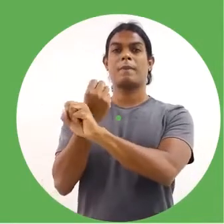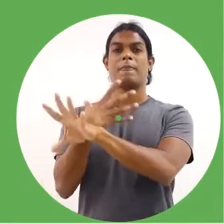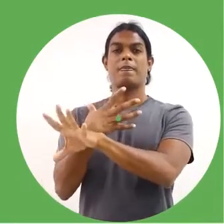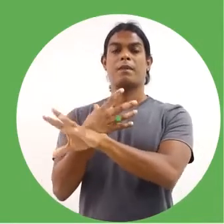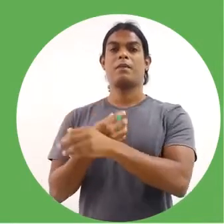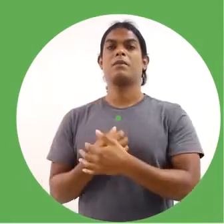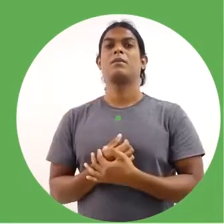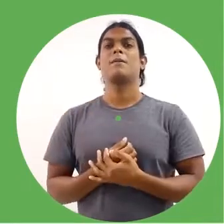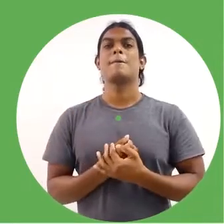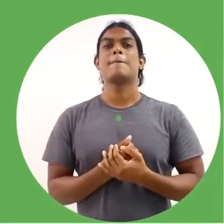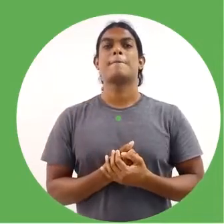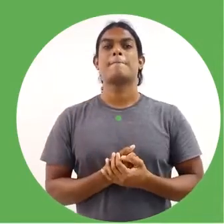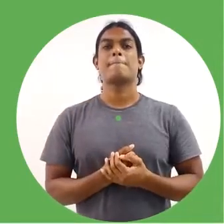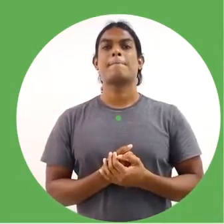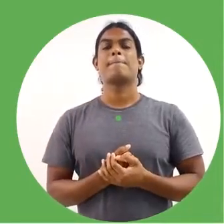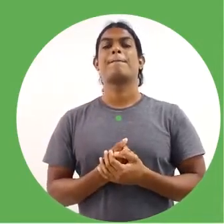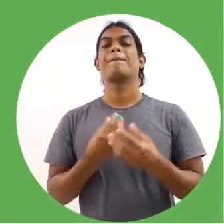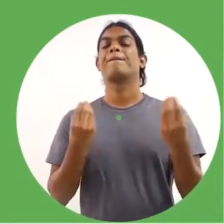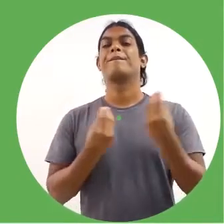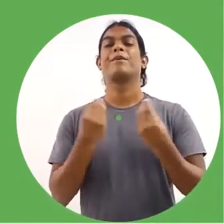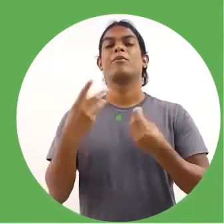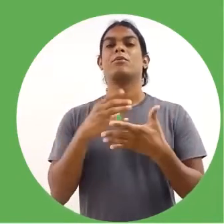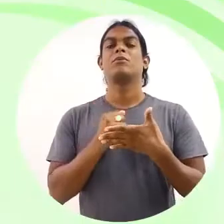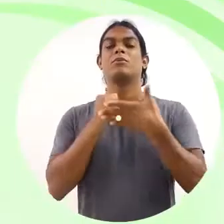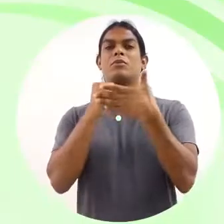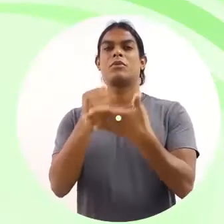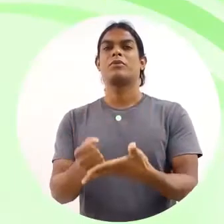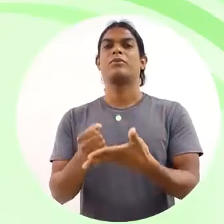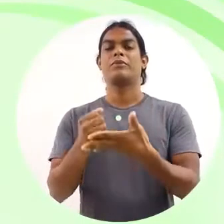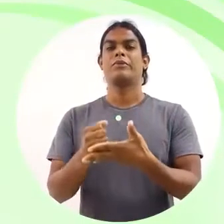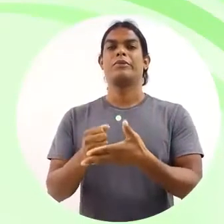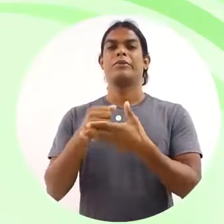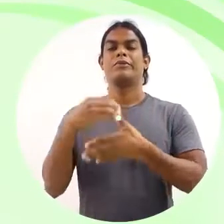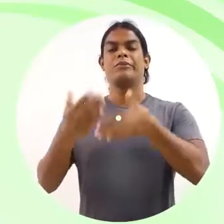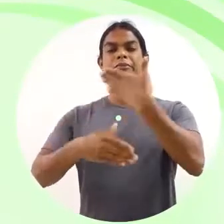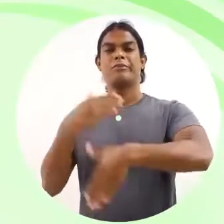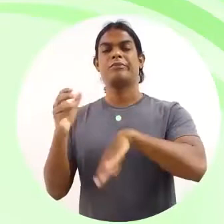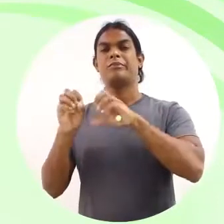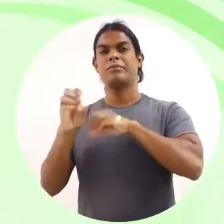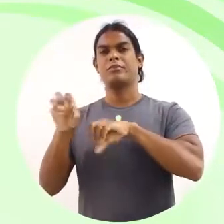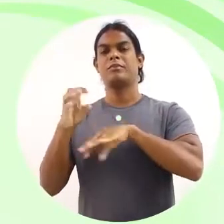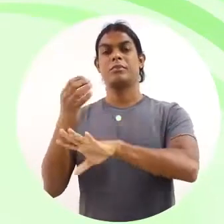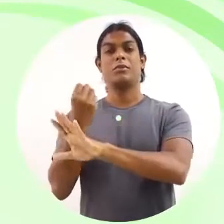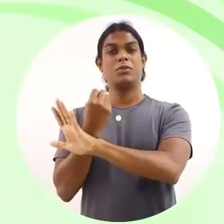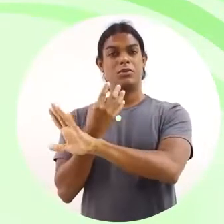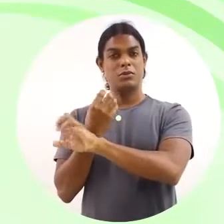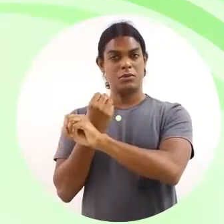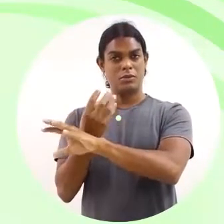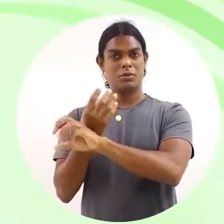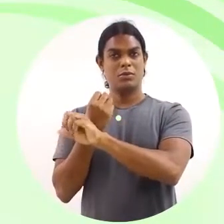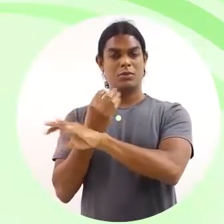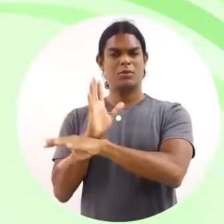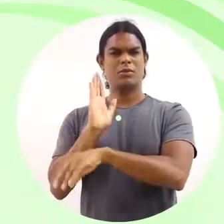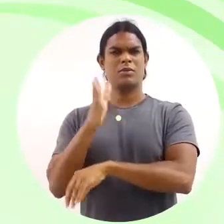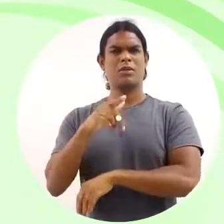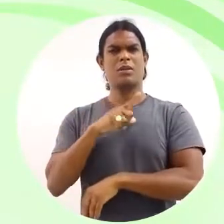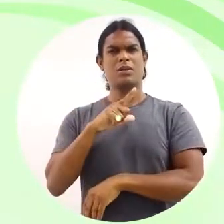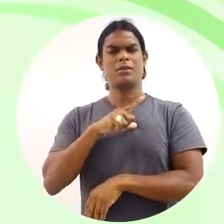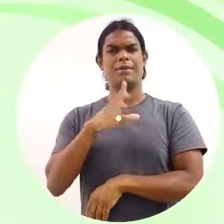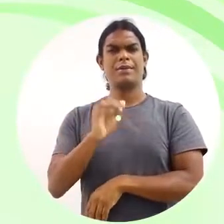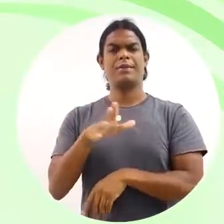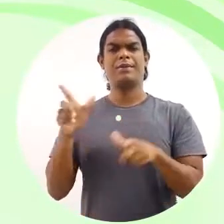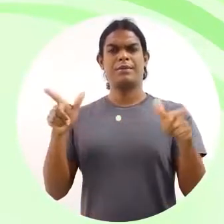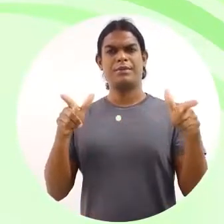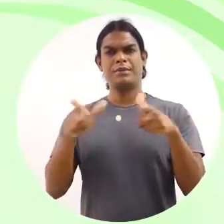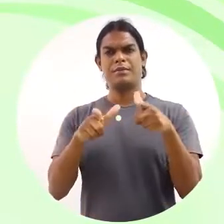recursos colaboram para o processo de ensino-aprendizagem? Bom, o ensino à distância ele já tem esse